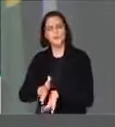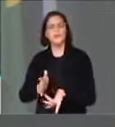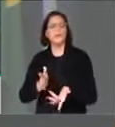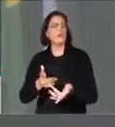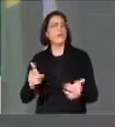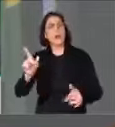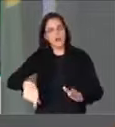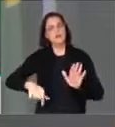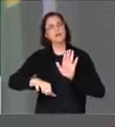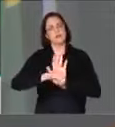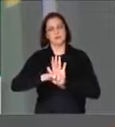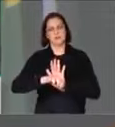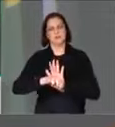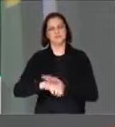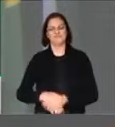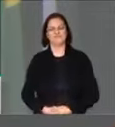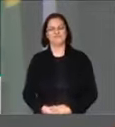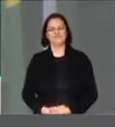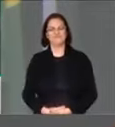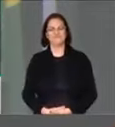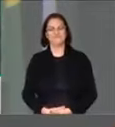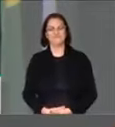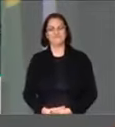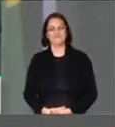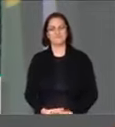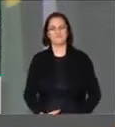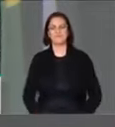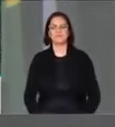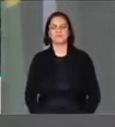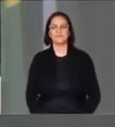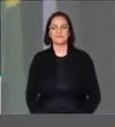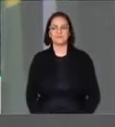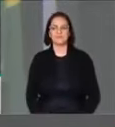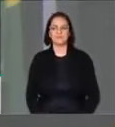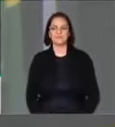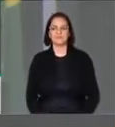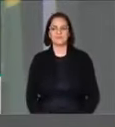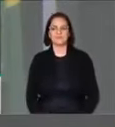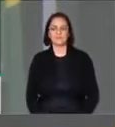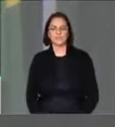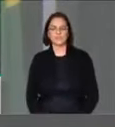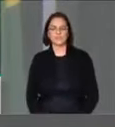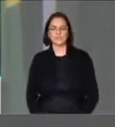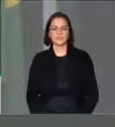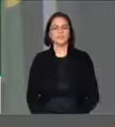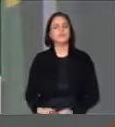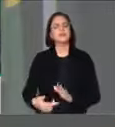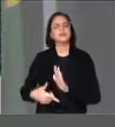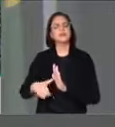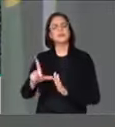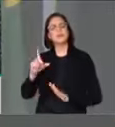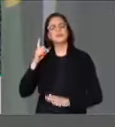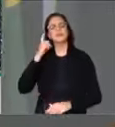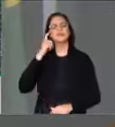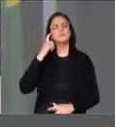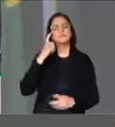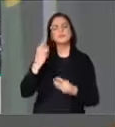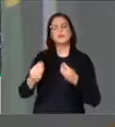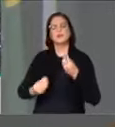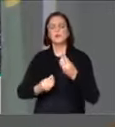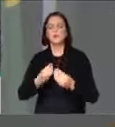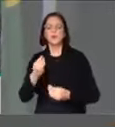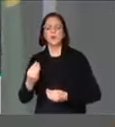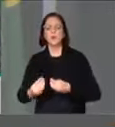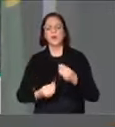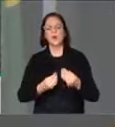Causou muito espanto a decisão, porque se falava, mas como um tribunal está a criar um tipo penal? O